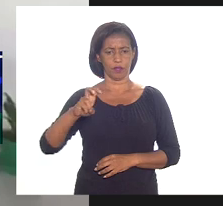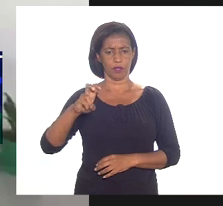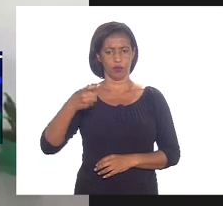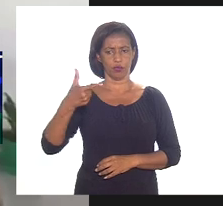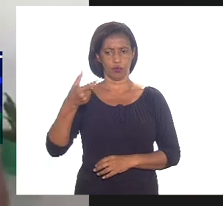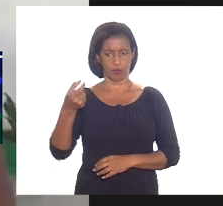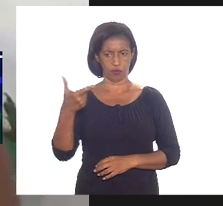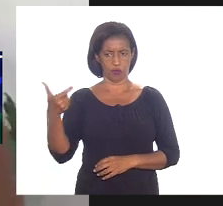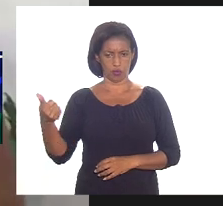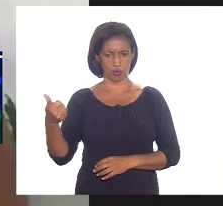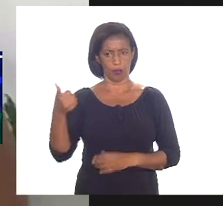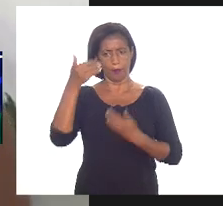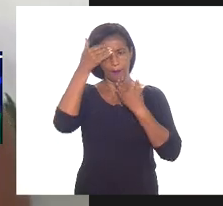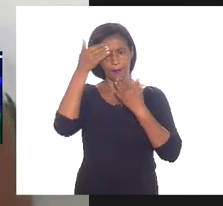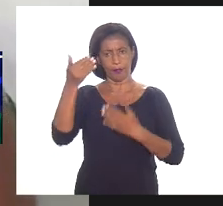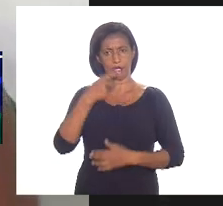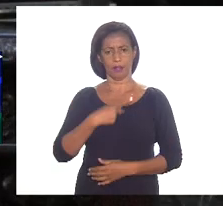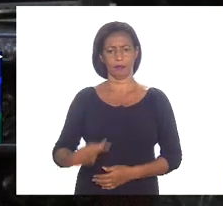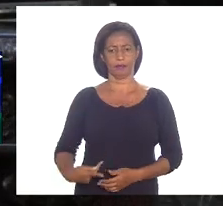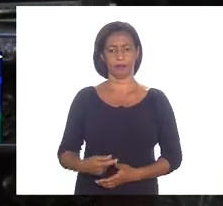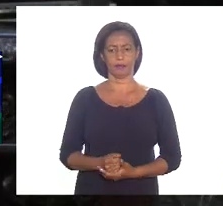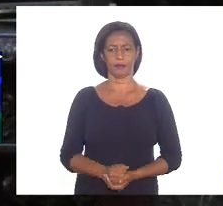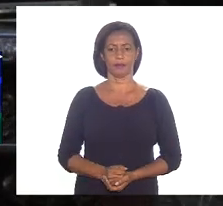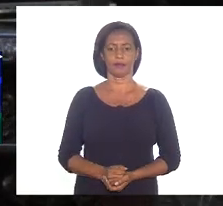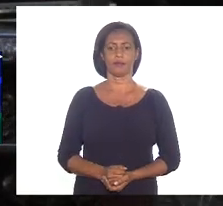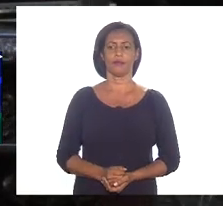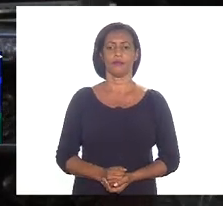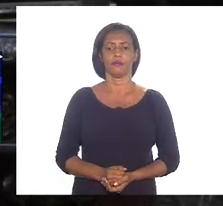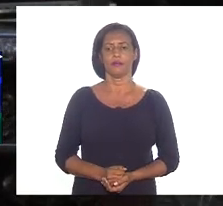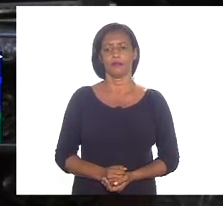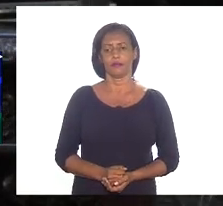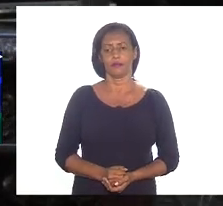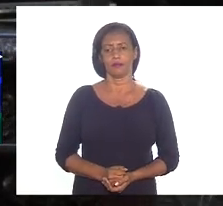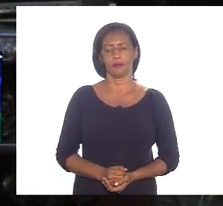2021 obrigado a presidente ok